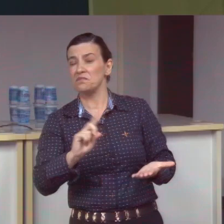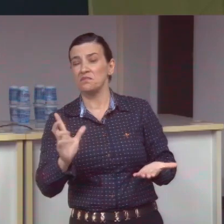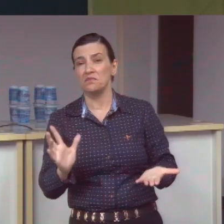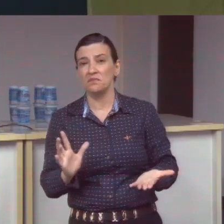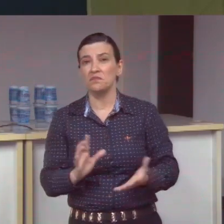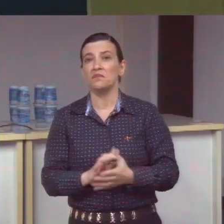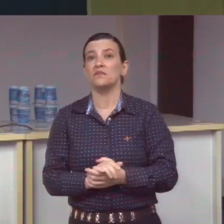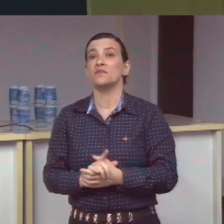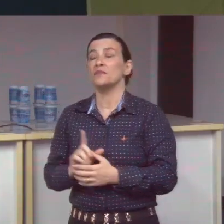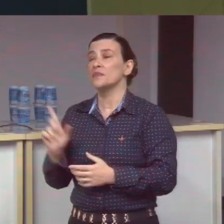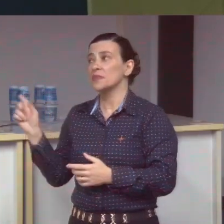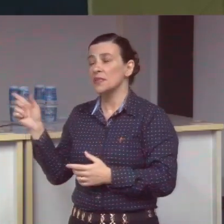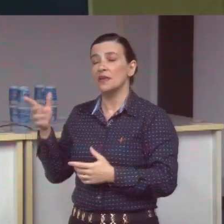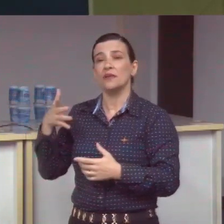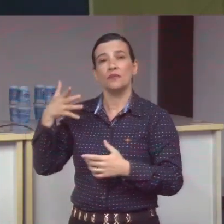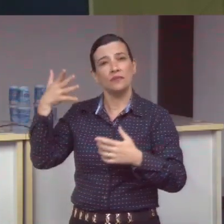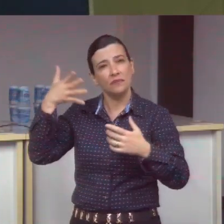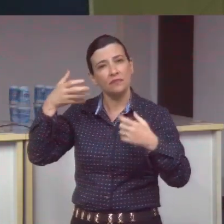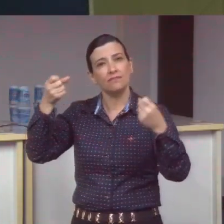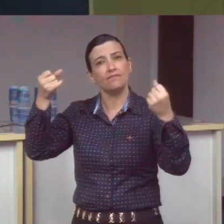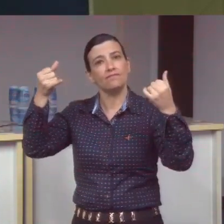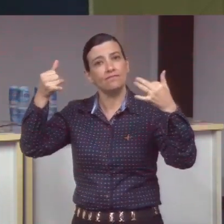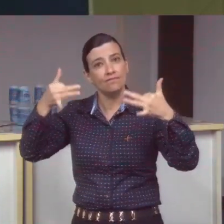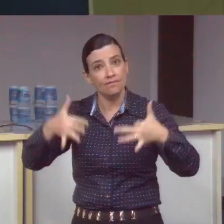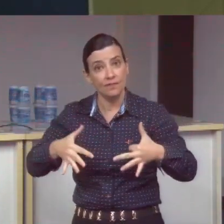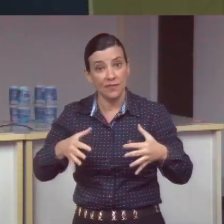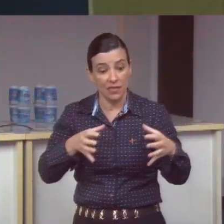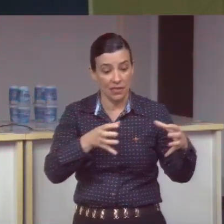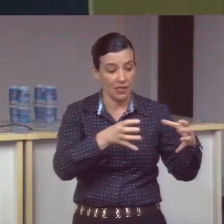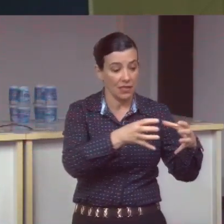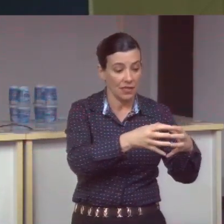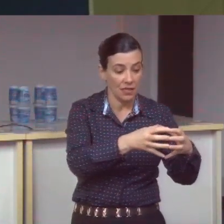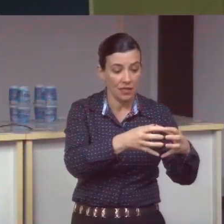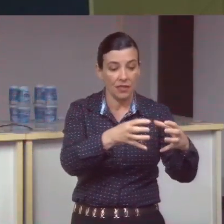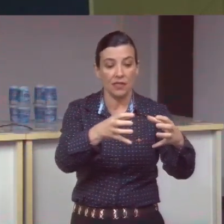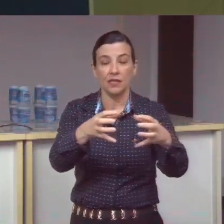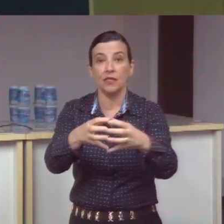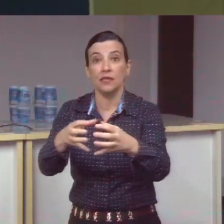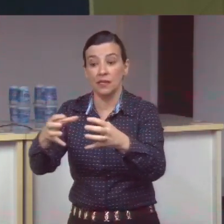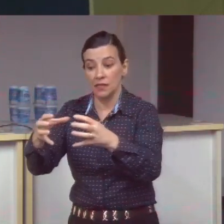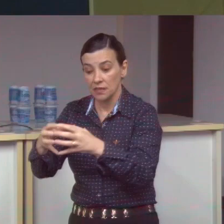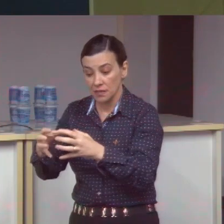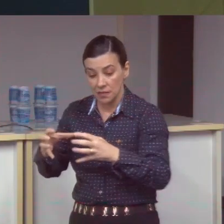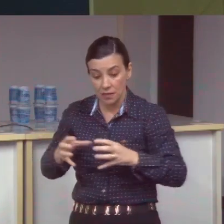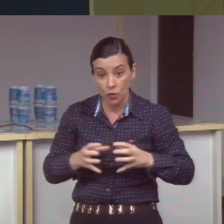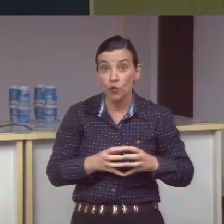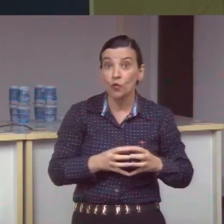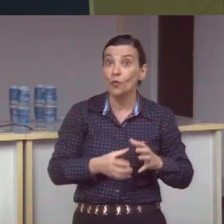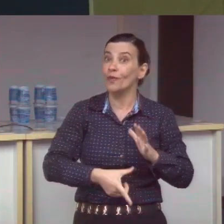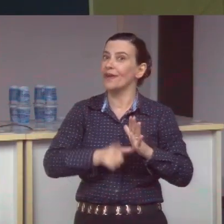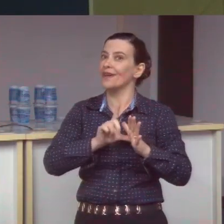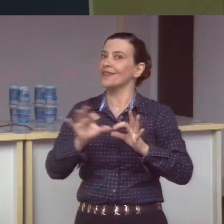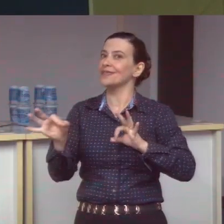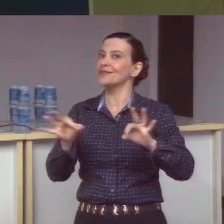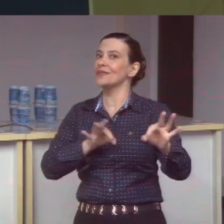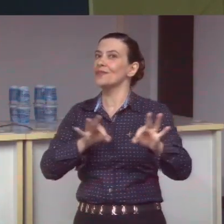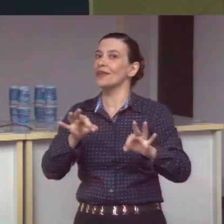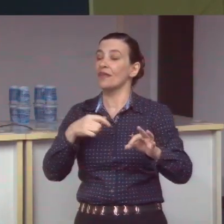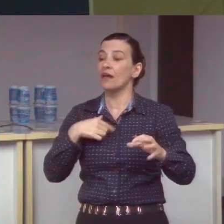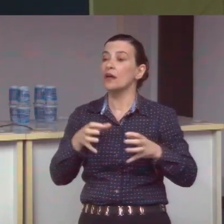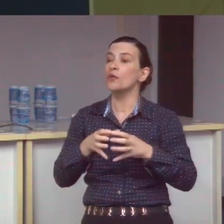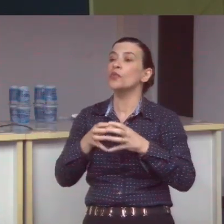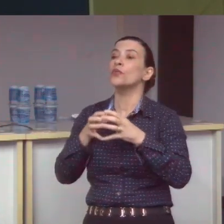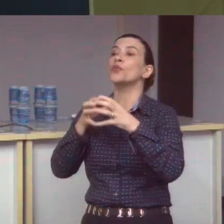como um grande desafio, né? Capacitação de equipes, quais equipes? Né? Em nome de que você se